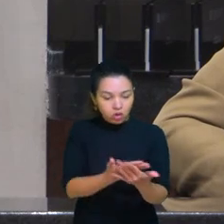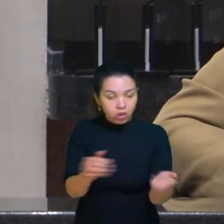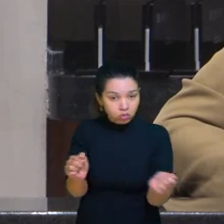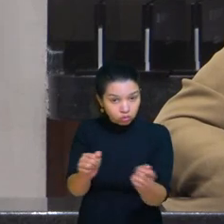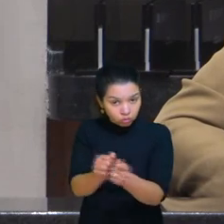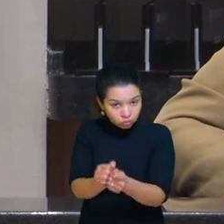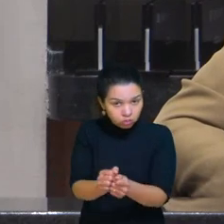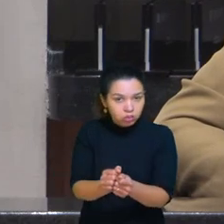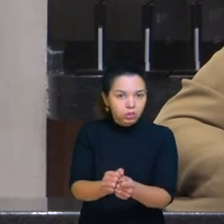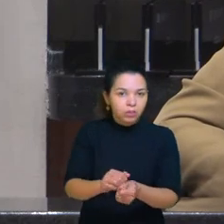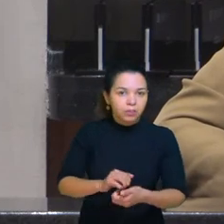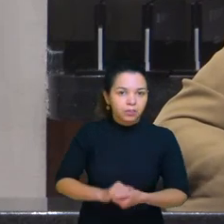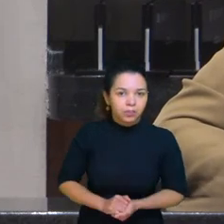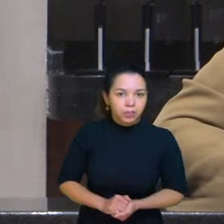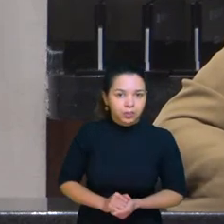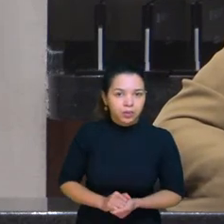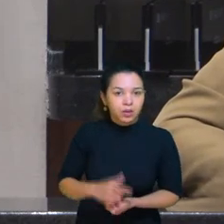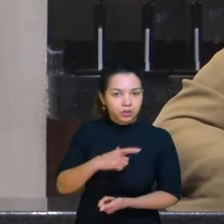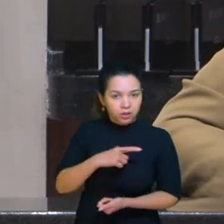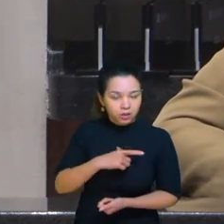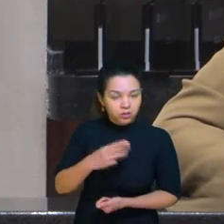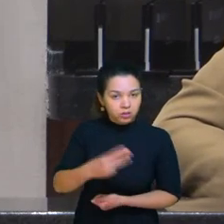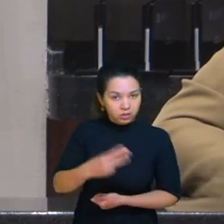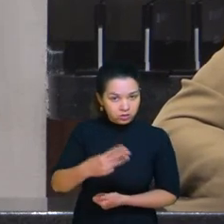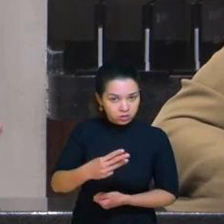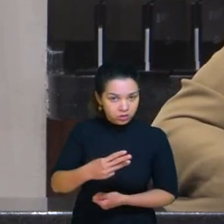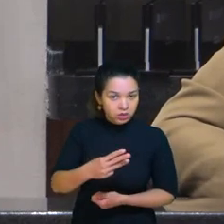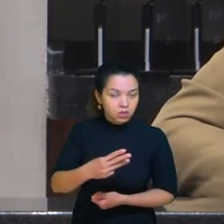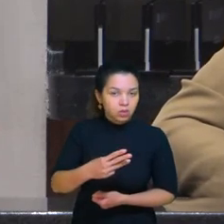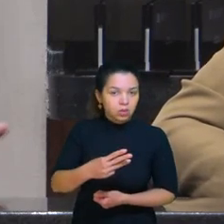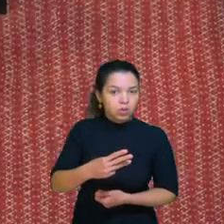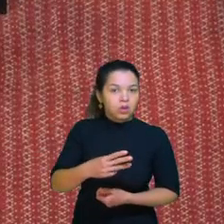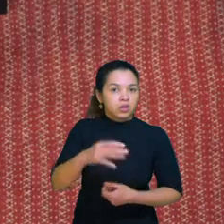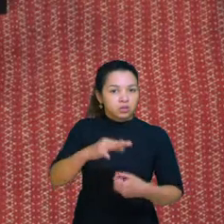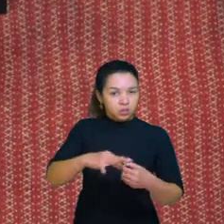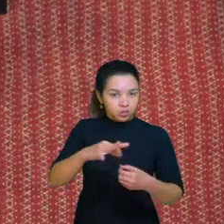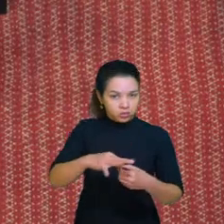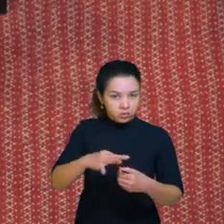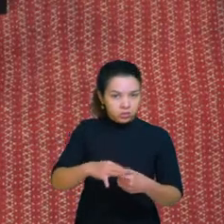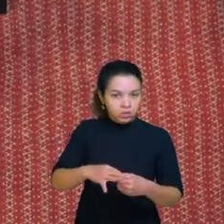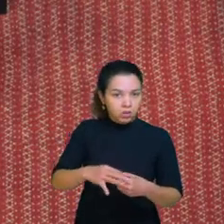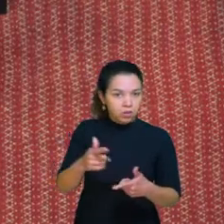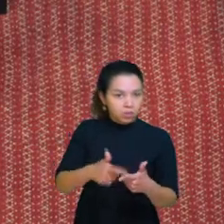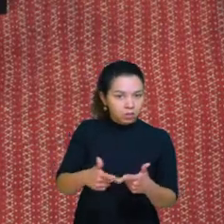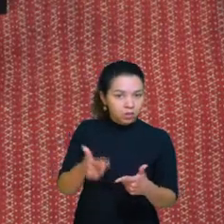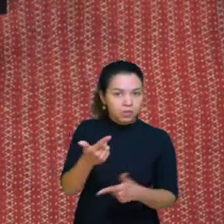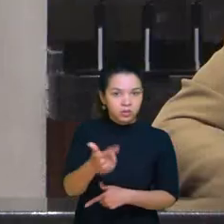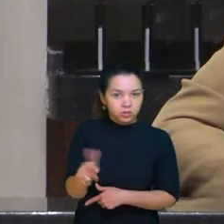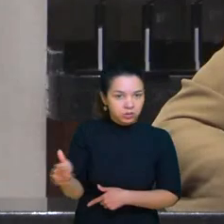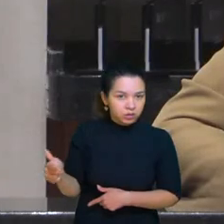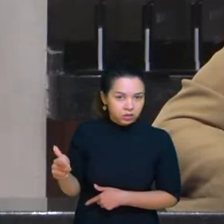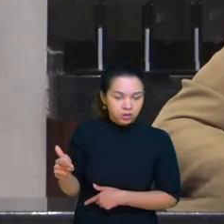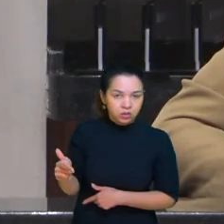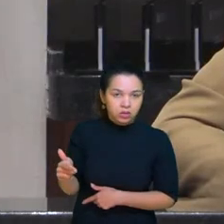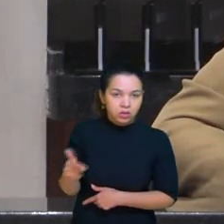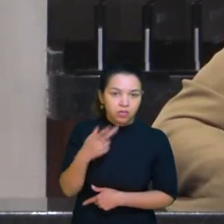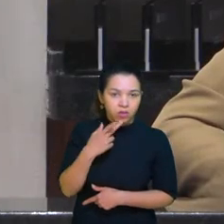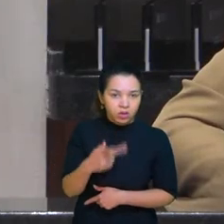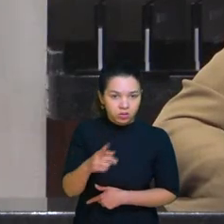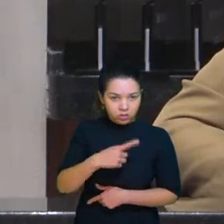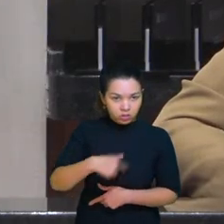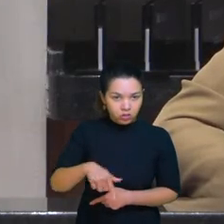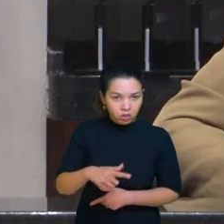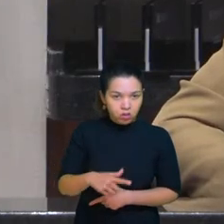o o terceiro lugar institucional que o novo a fala não há problema ao contrário Como disse nós saímos de uma postura de